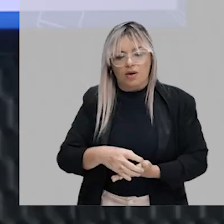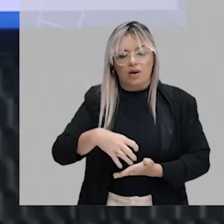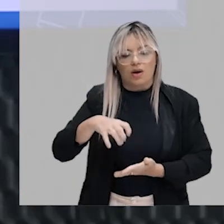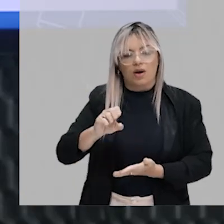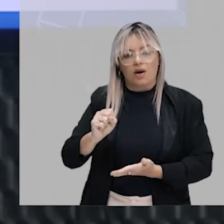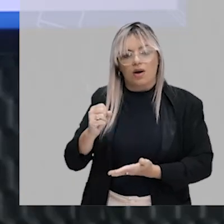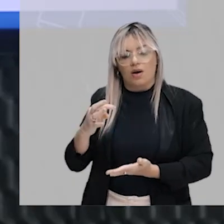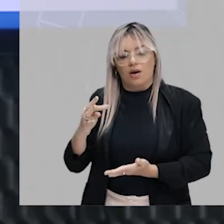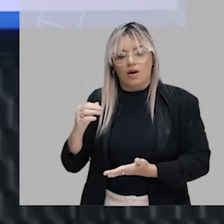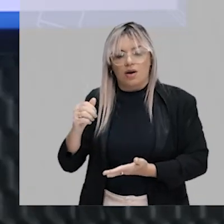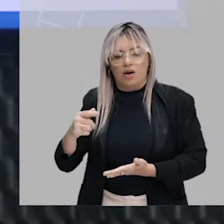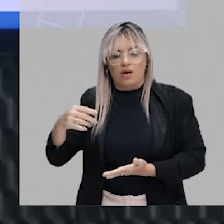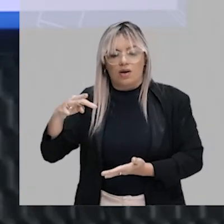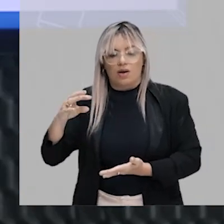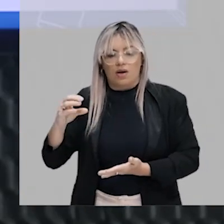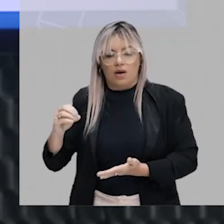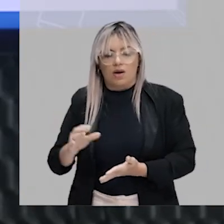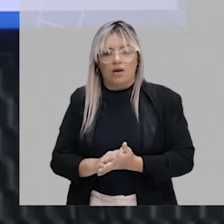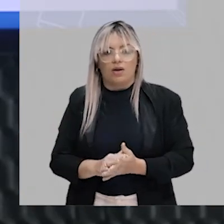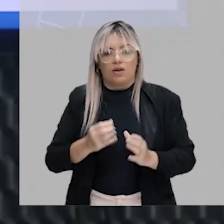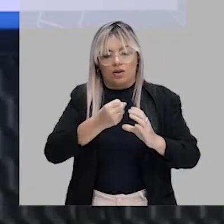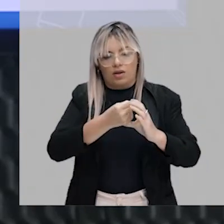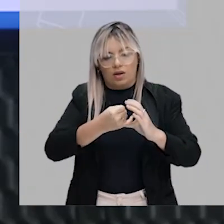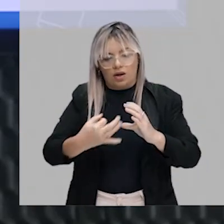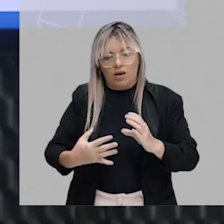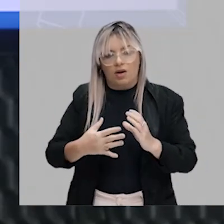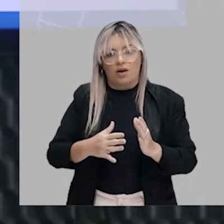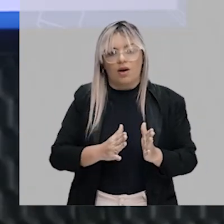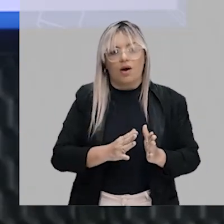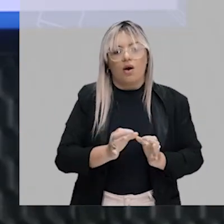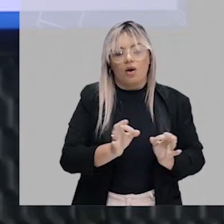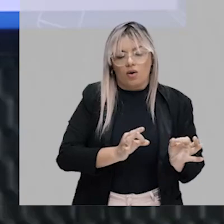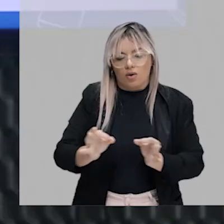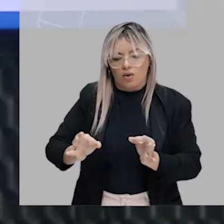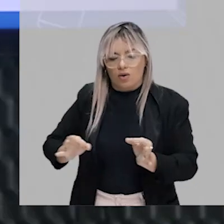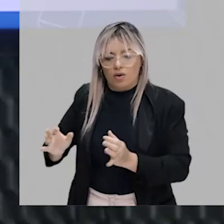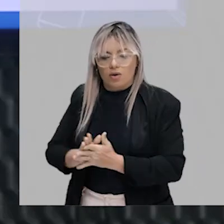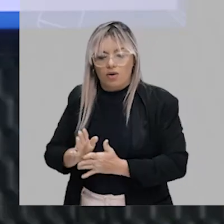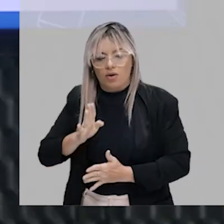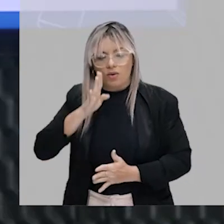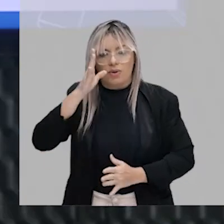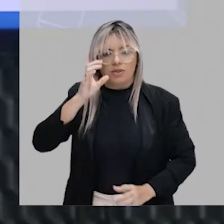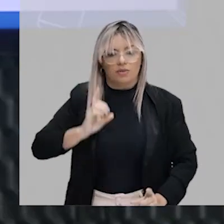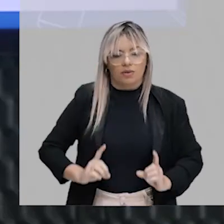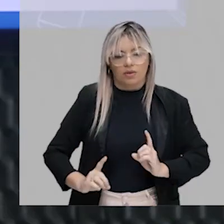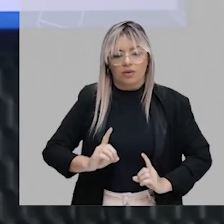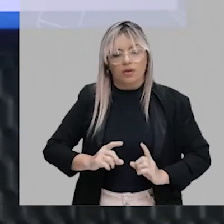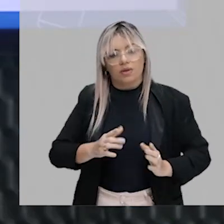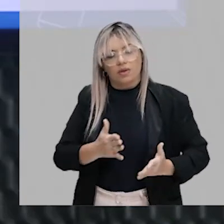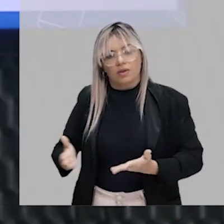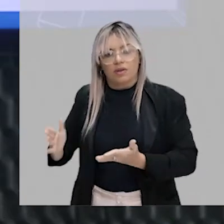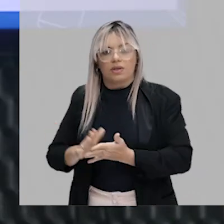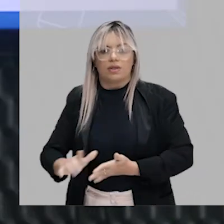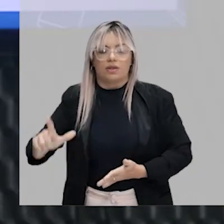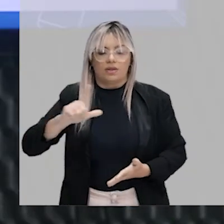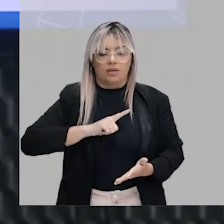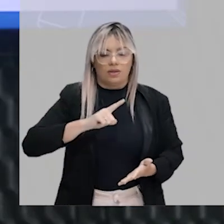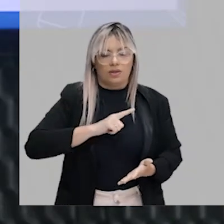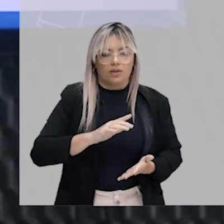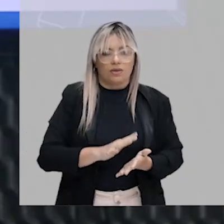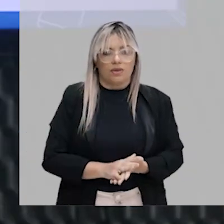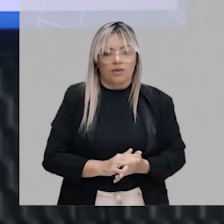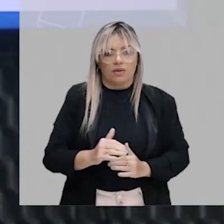que a sociedade sempre deveria manter é a ordem, e o princípio dinâmico, que é aquela que deve sempre estar